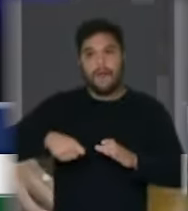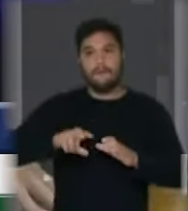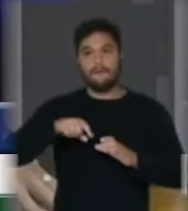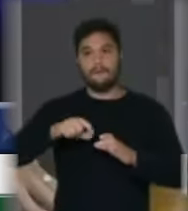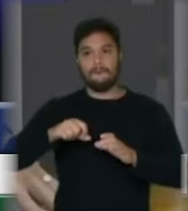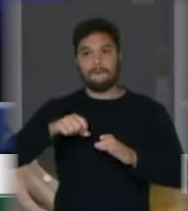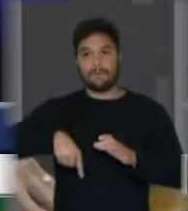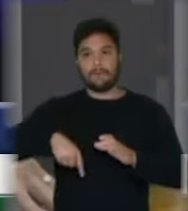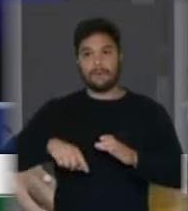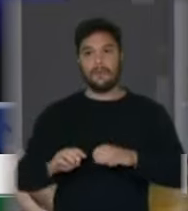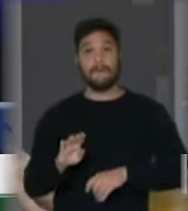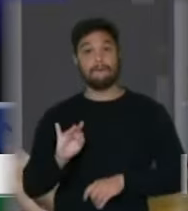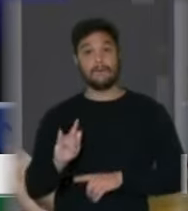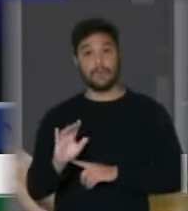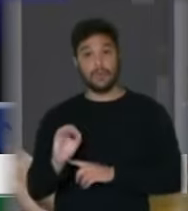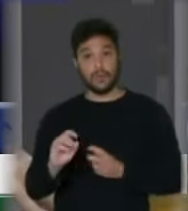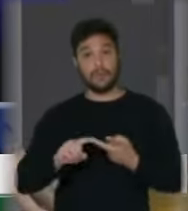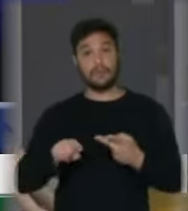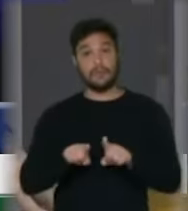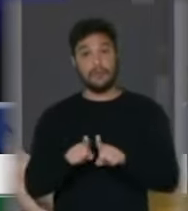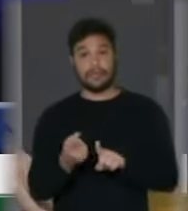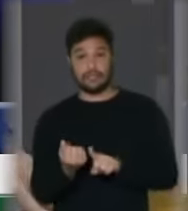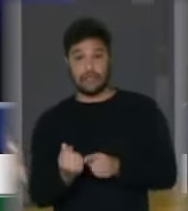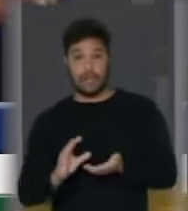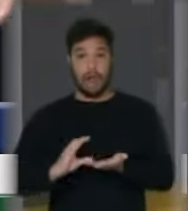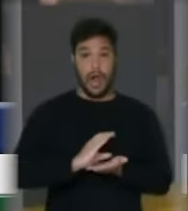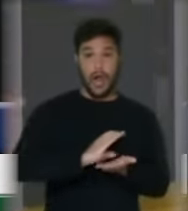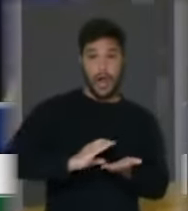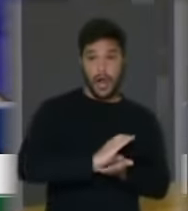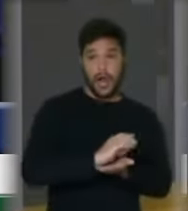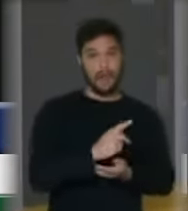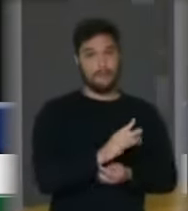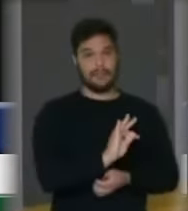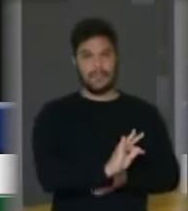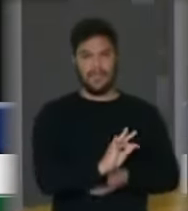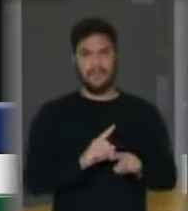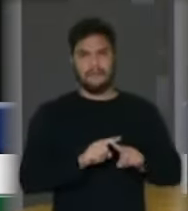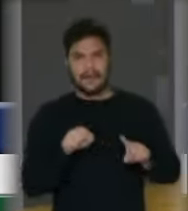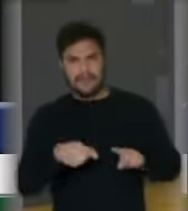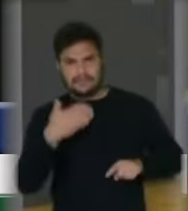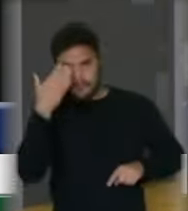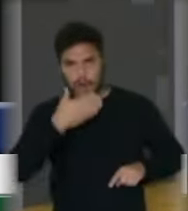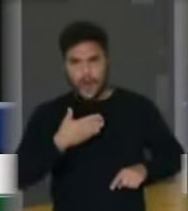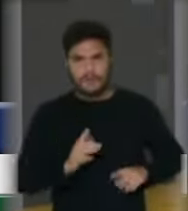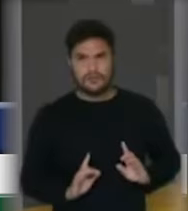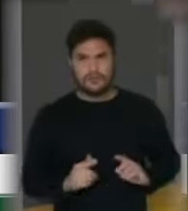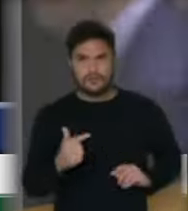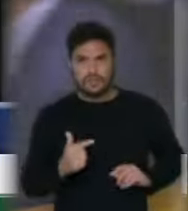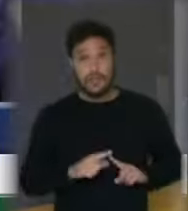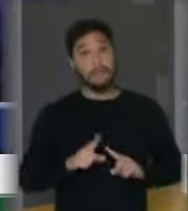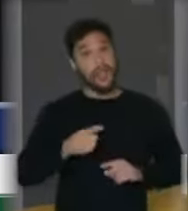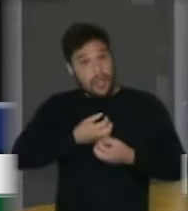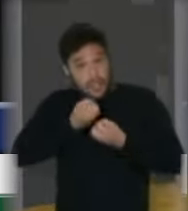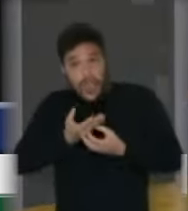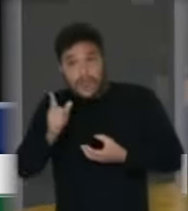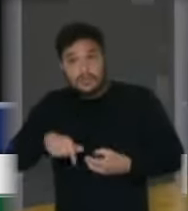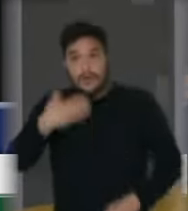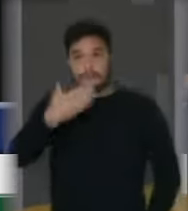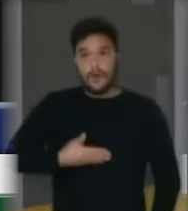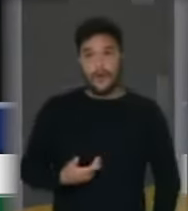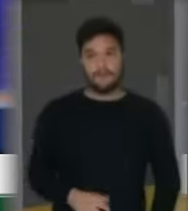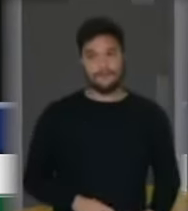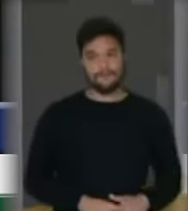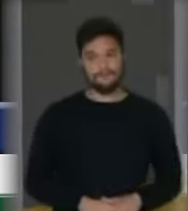as campanhas do PT. E ele disse que não tinha nenhuma prova. Uma delação é uma prova. Mas a maior prova de todas